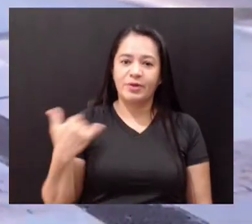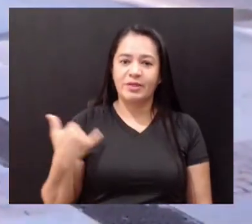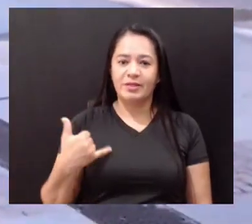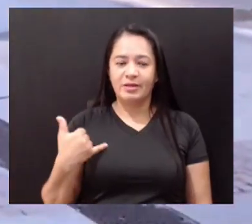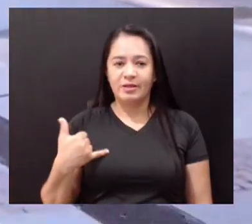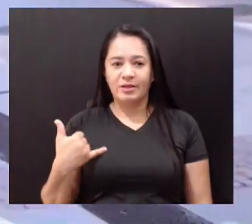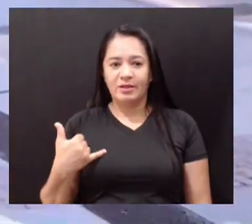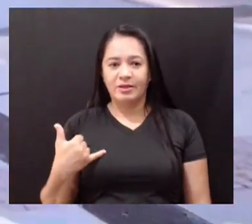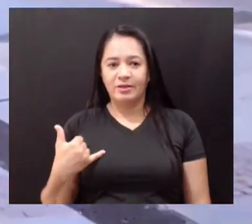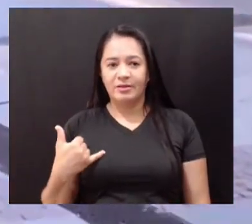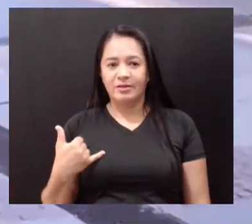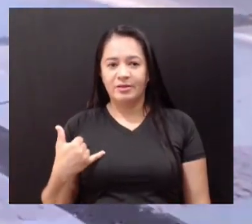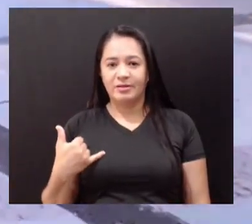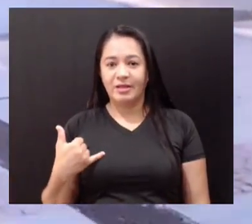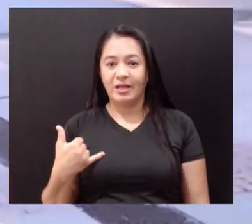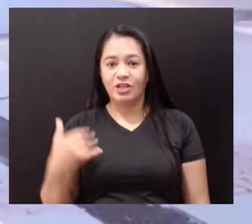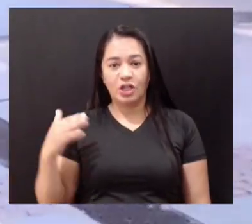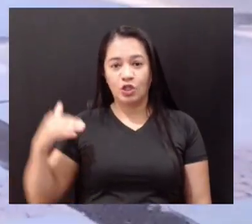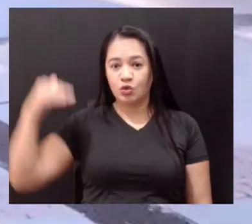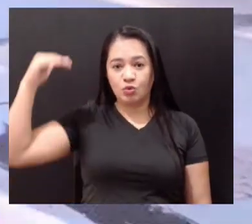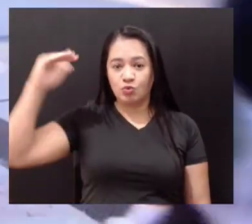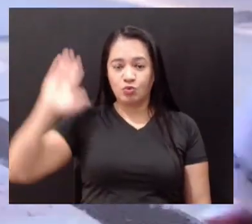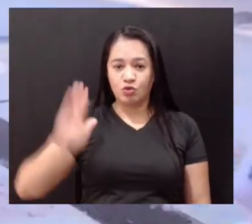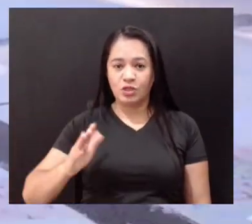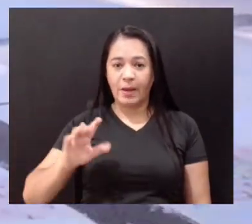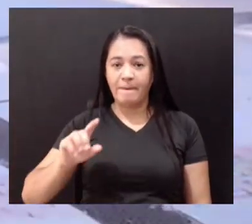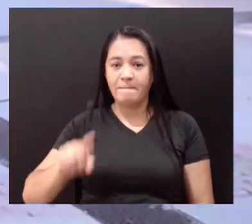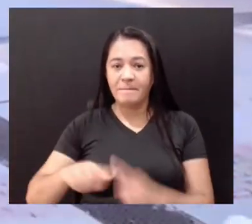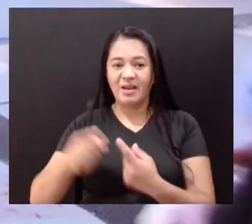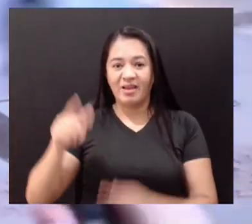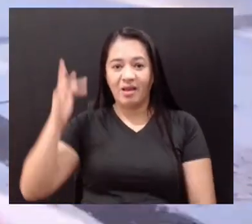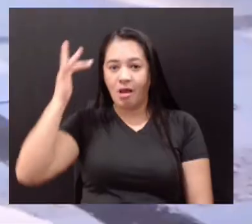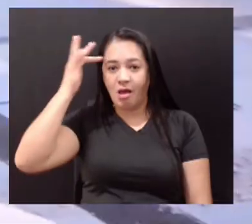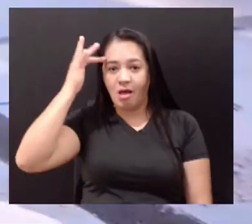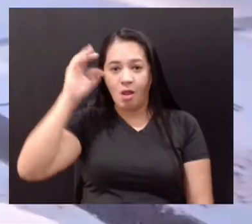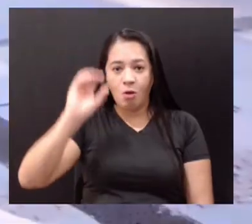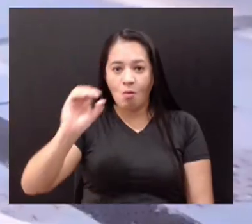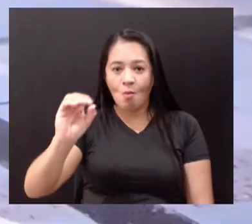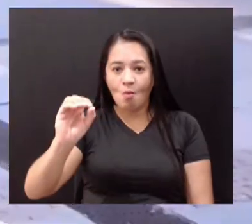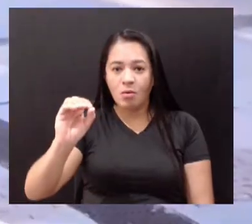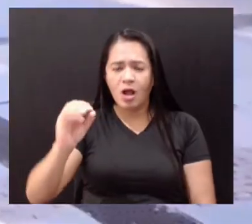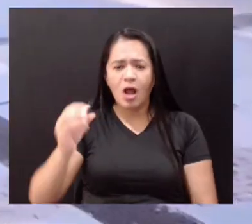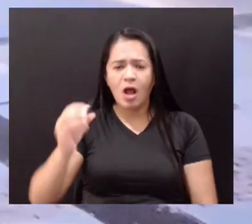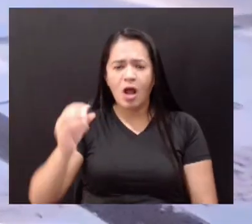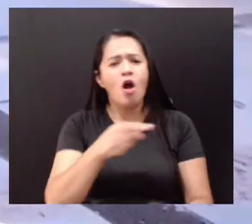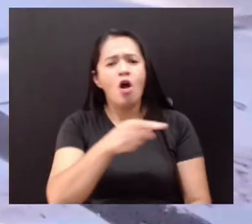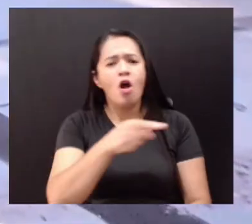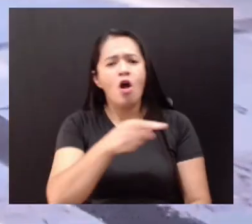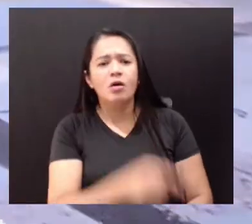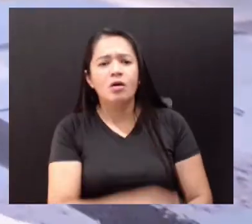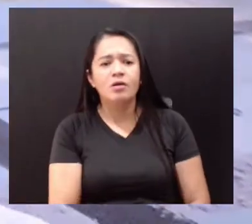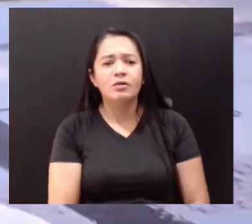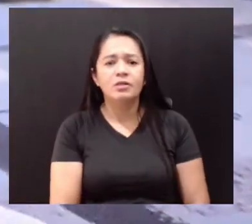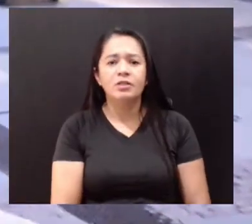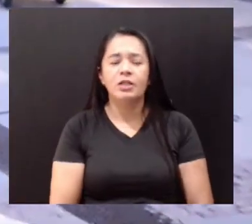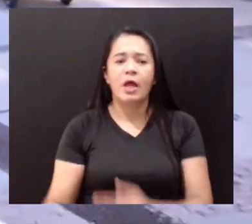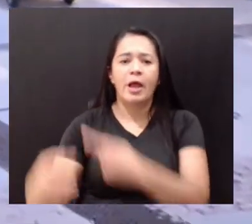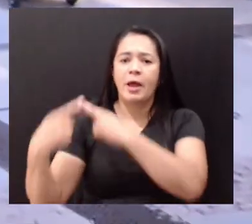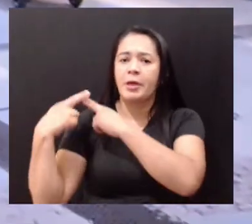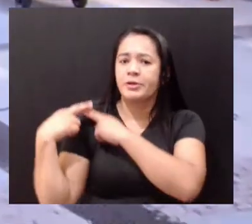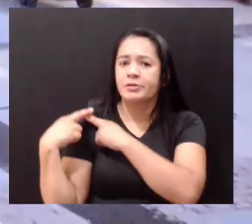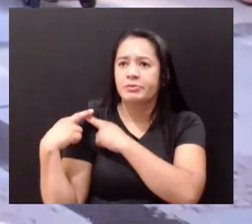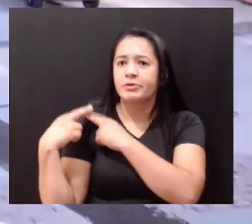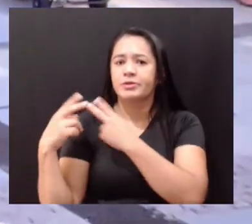pela idade dele, ele não amadureceu ainda. Mas em qual sentido você diz? De responsabilidade,